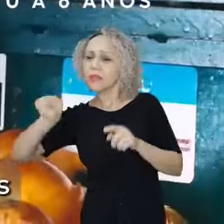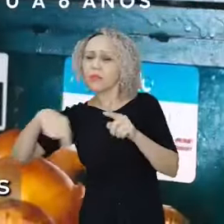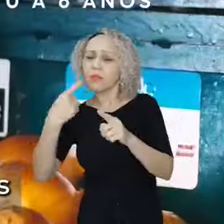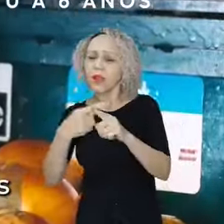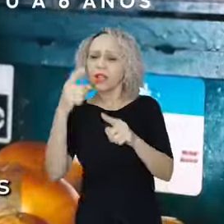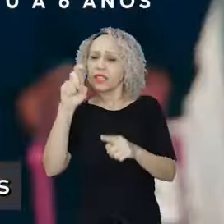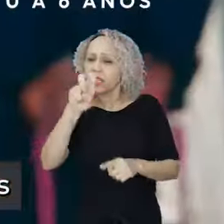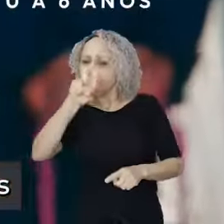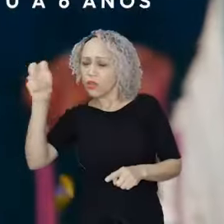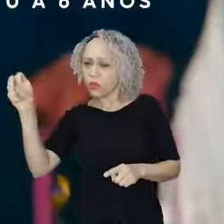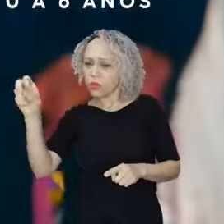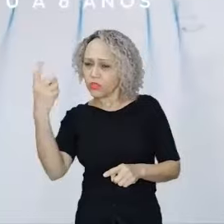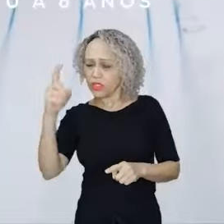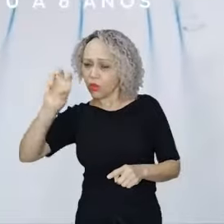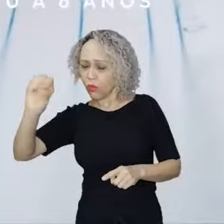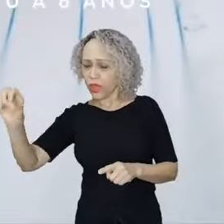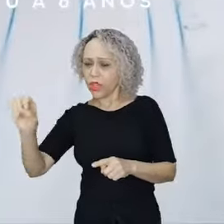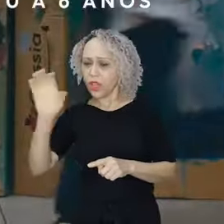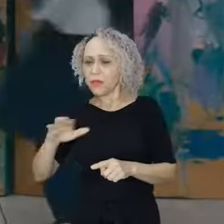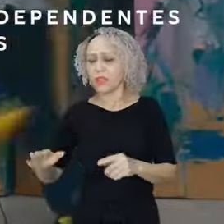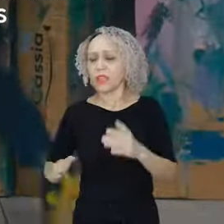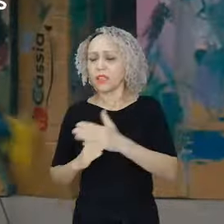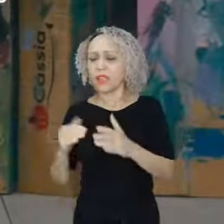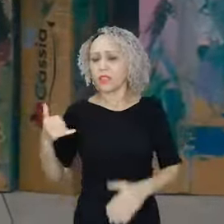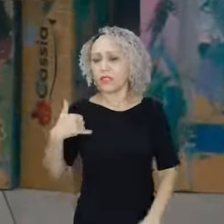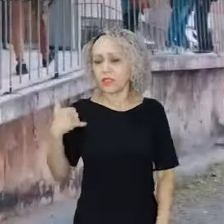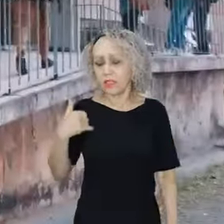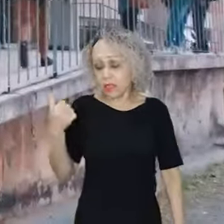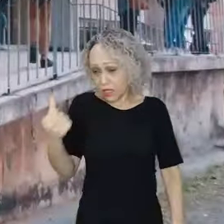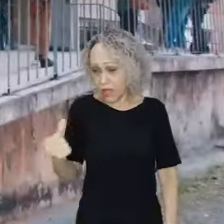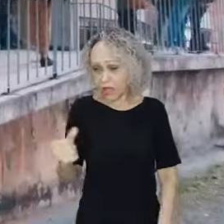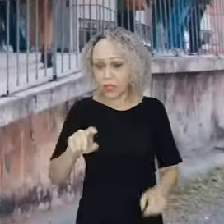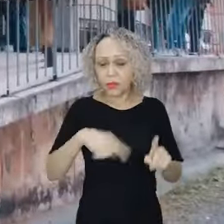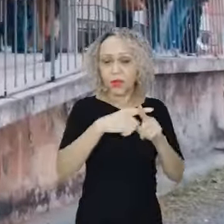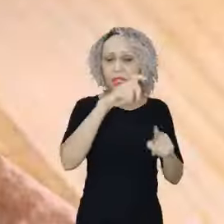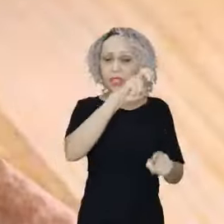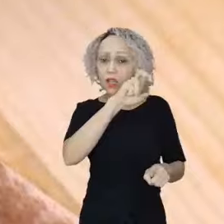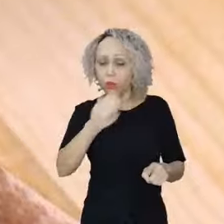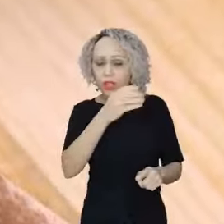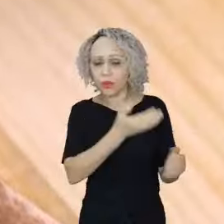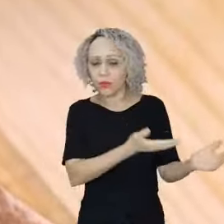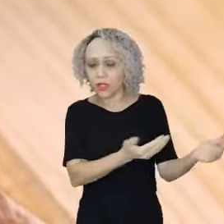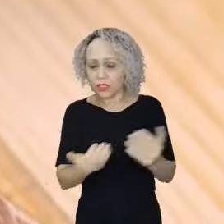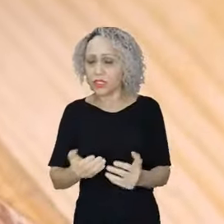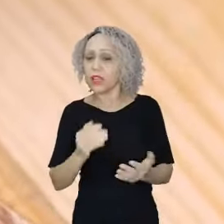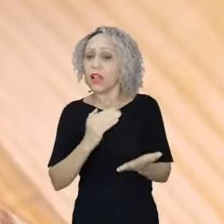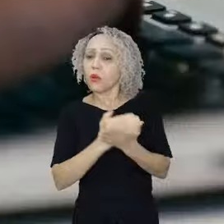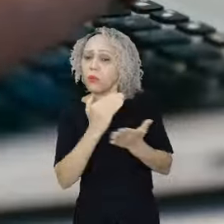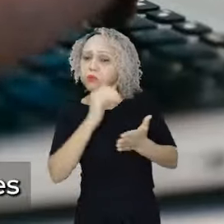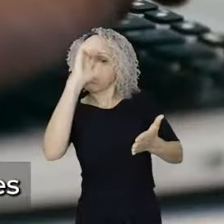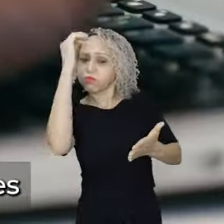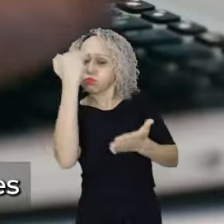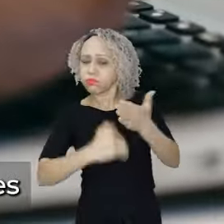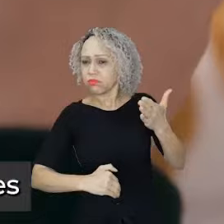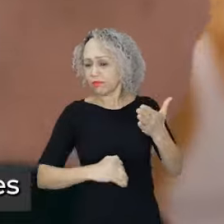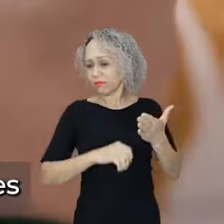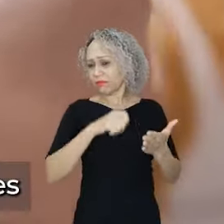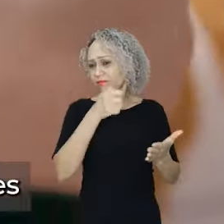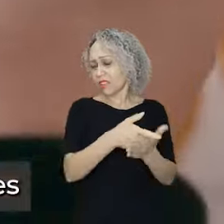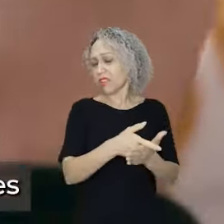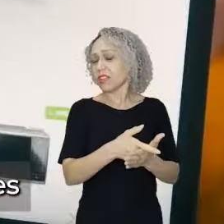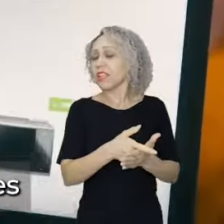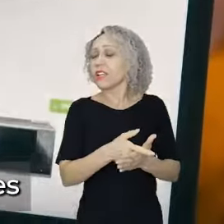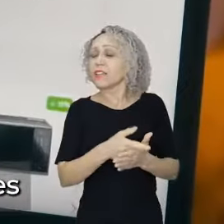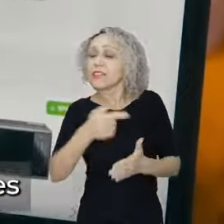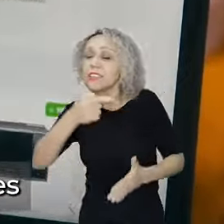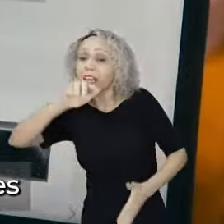benefícios de R$150 por criança de até 6 anos e de 50 por adolescente. Já com o Desenrola Brasil, 7 milhões de